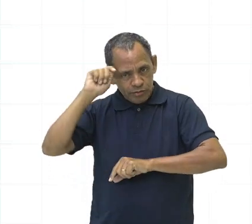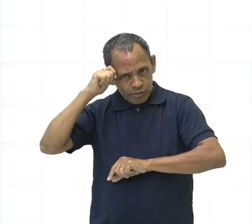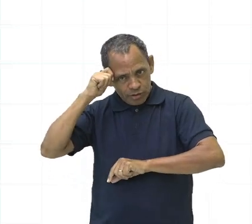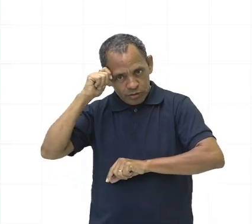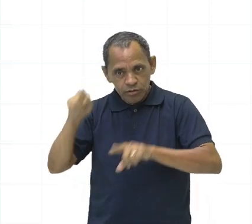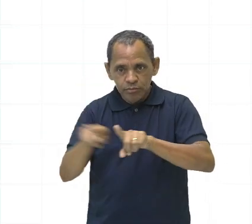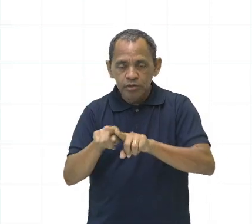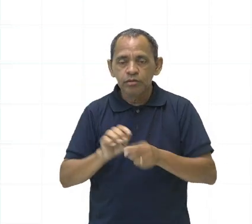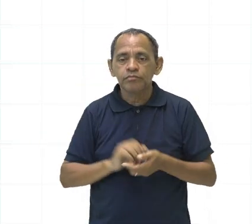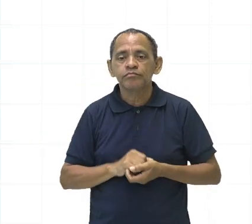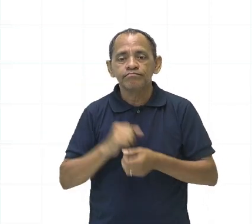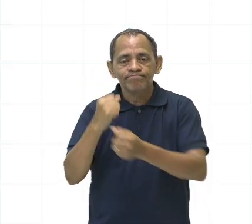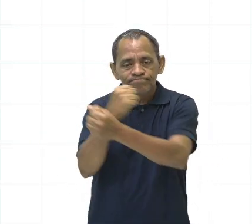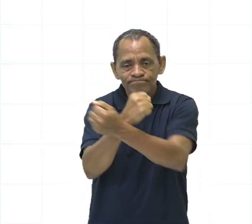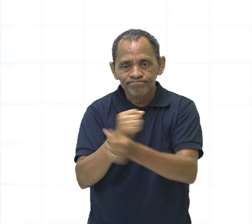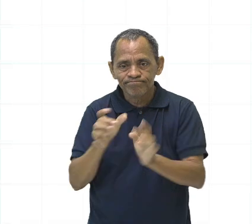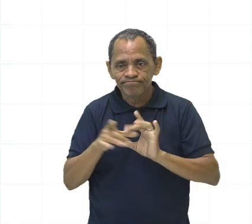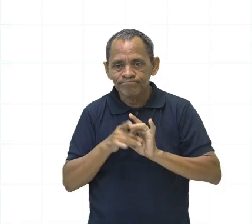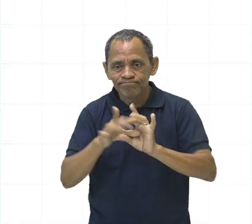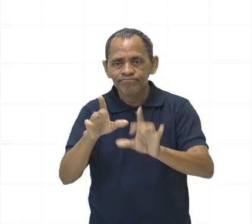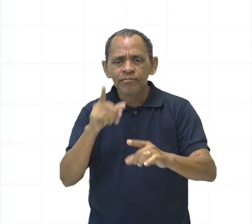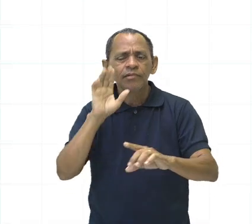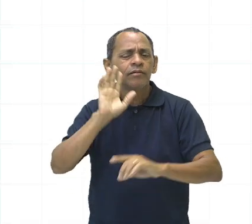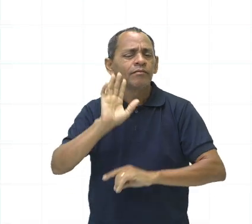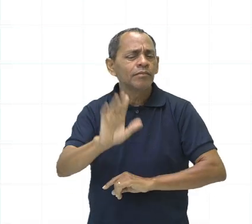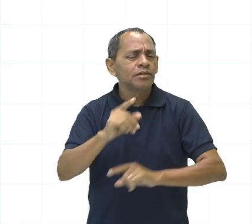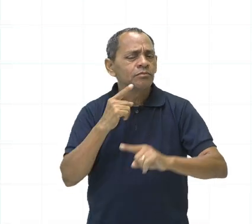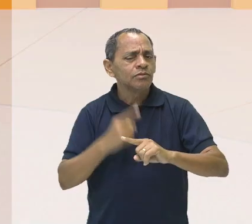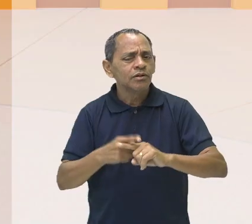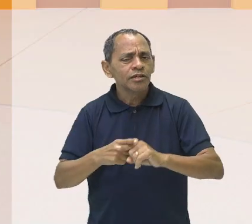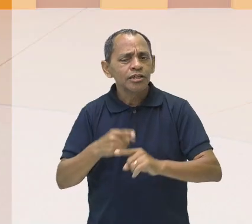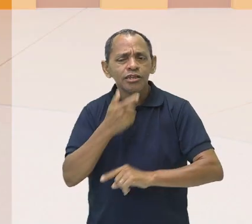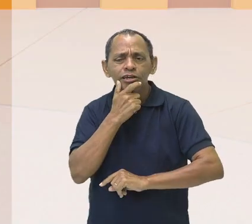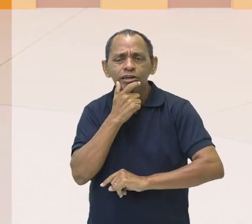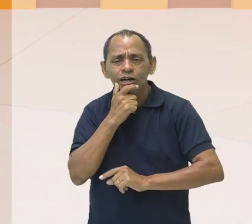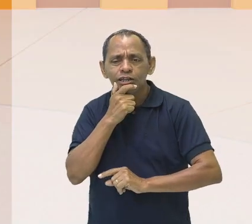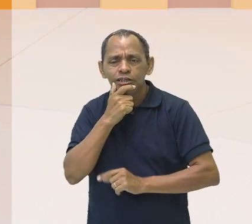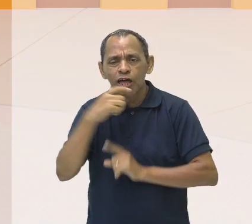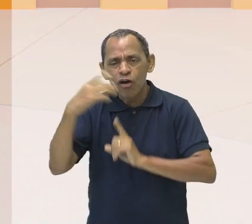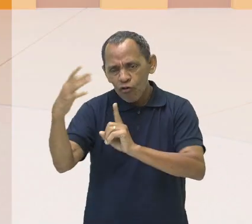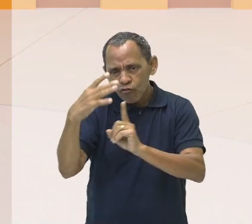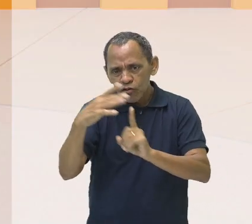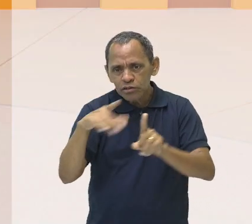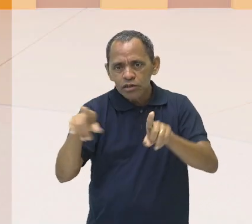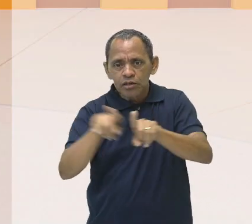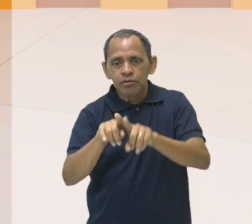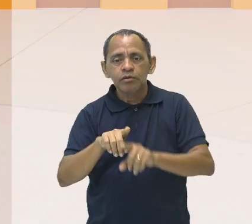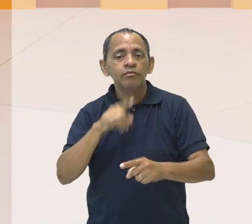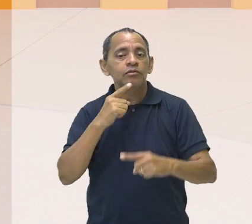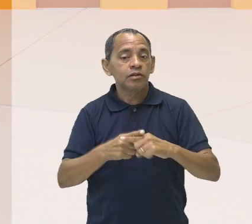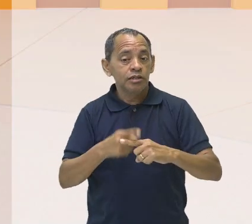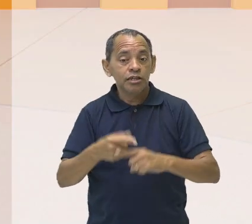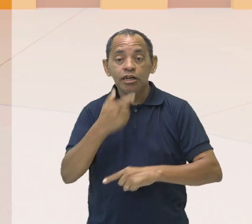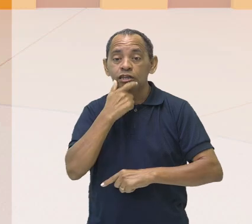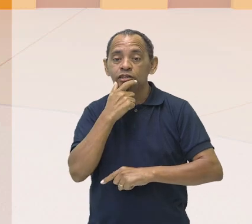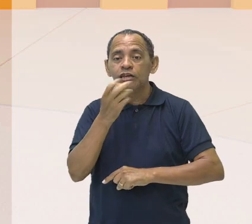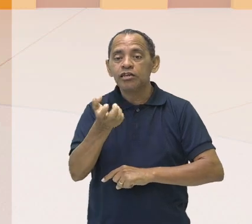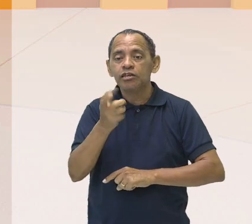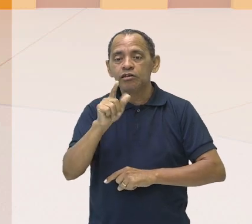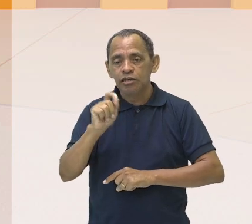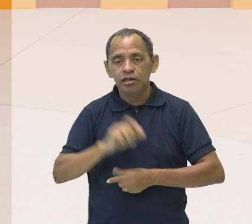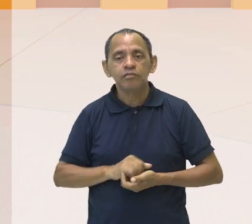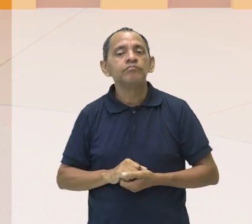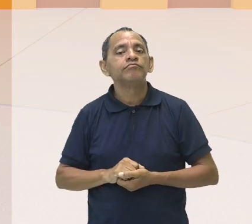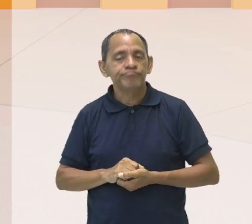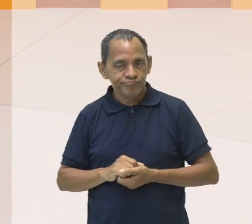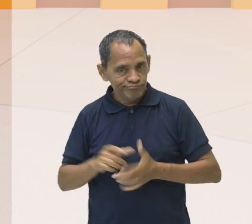escravidão. Mas por que, professora, a Inglaterra vai sugerir, vai fazer essa pressão internacional? Porque a Inglaterra ela queria ter mercado